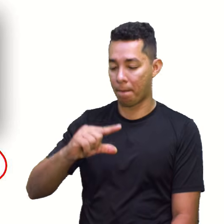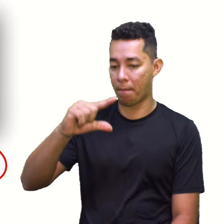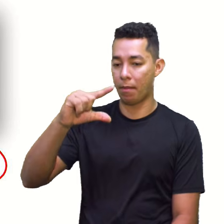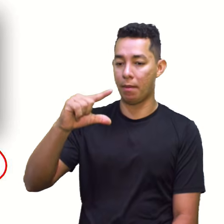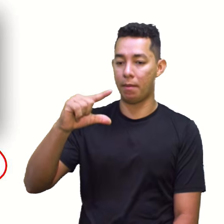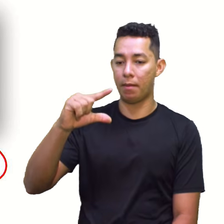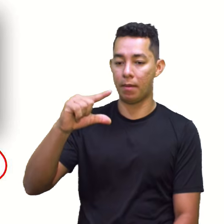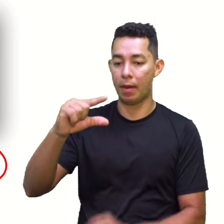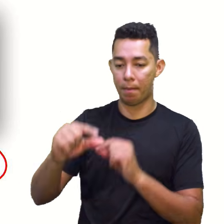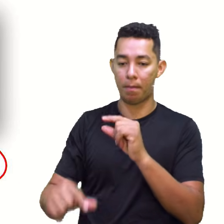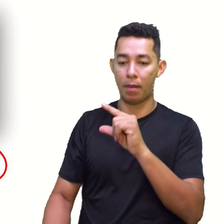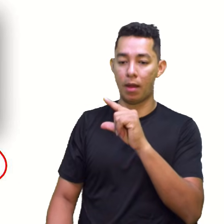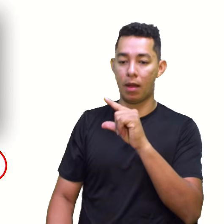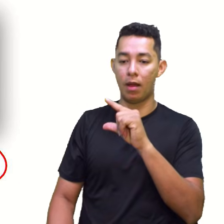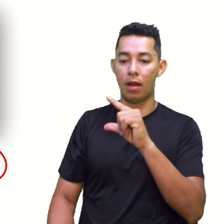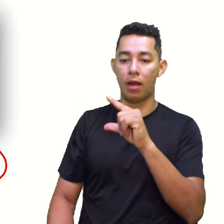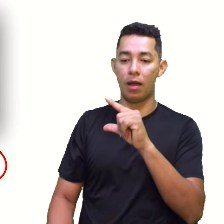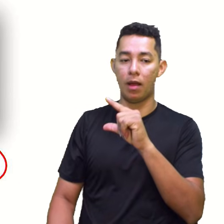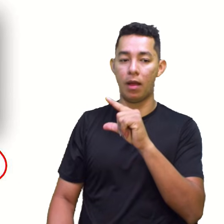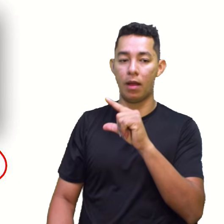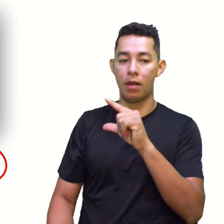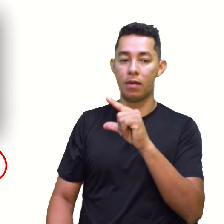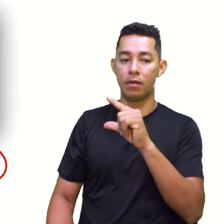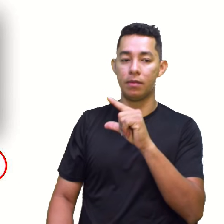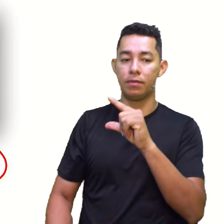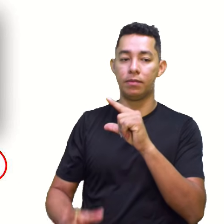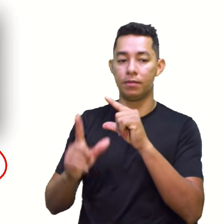2. Que circunferência que eu tenho aqui?